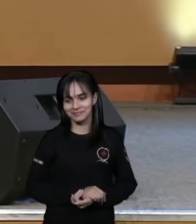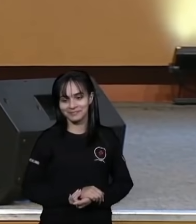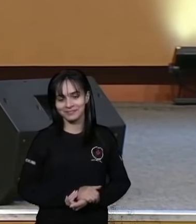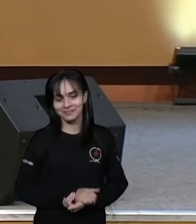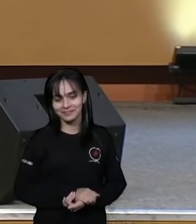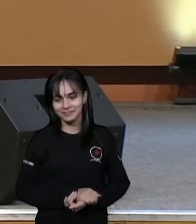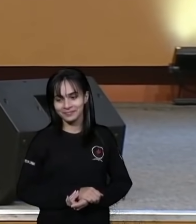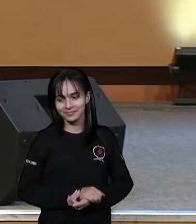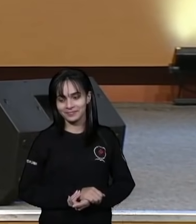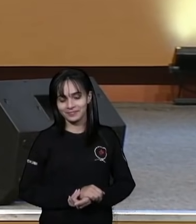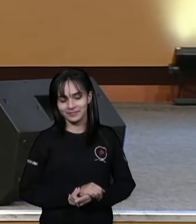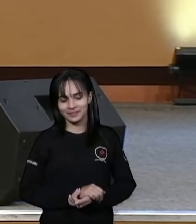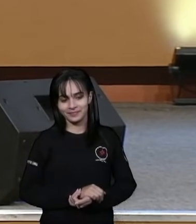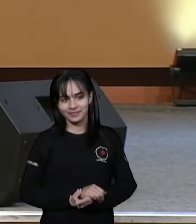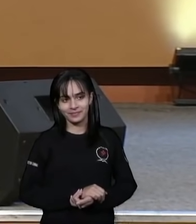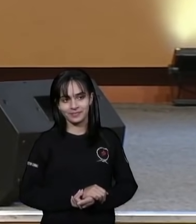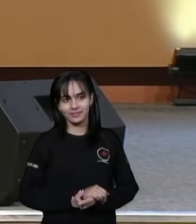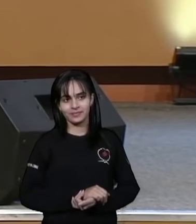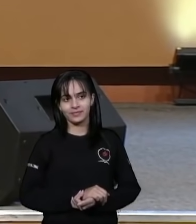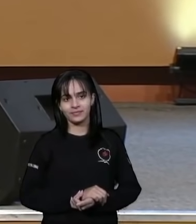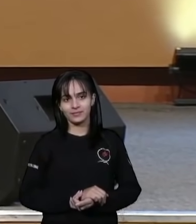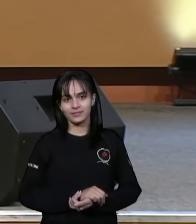E aí